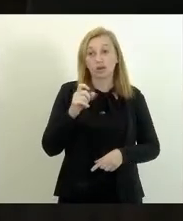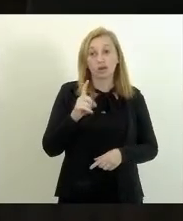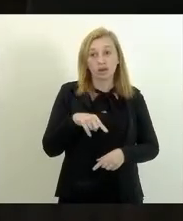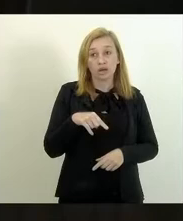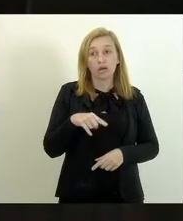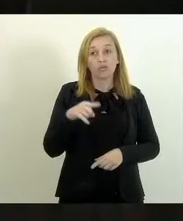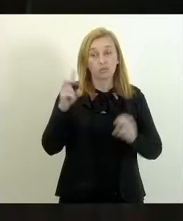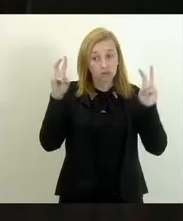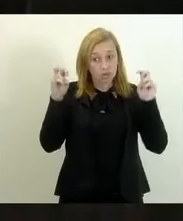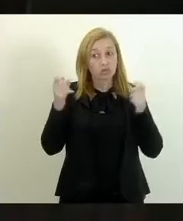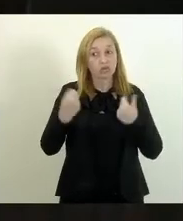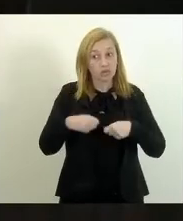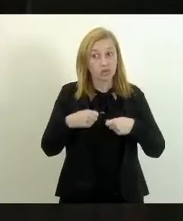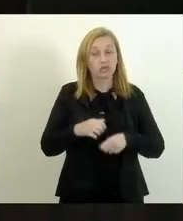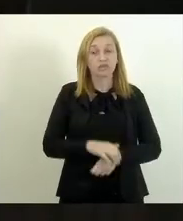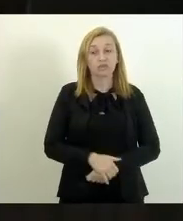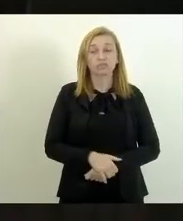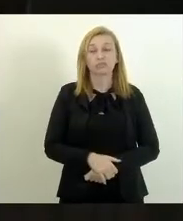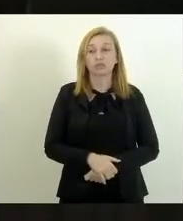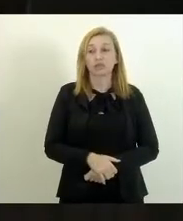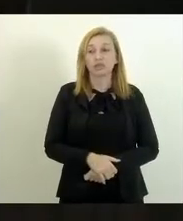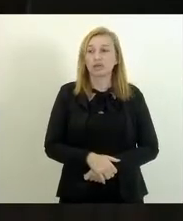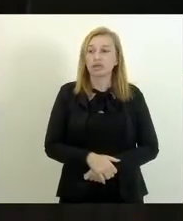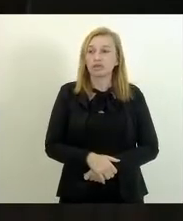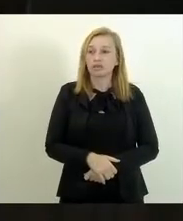que a gente precisa. É como